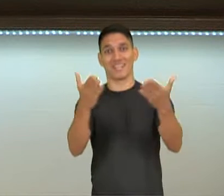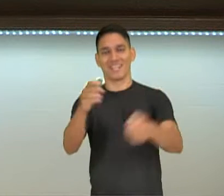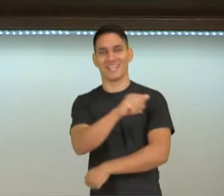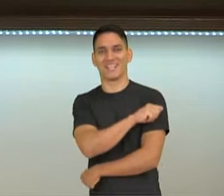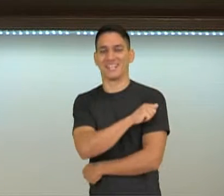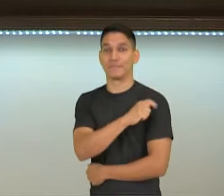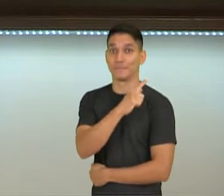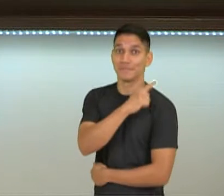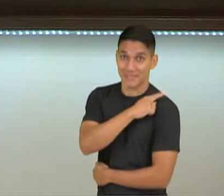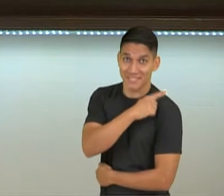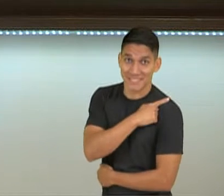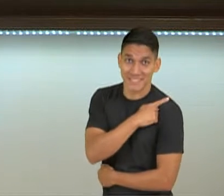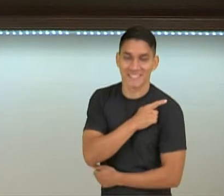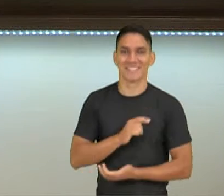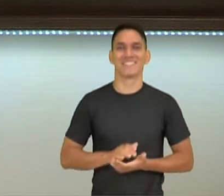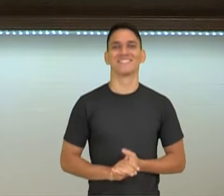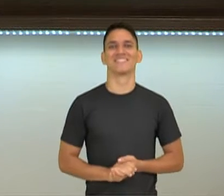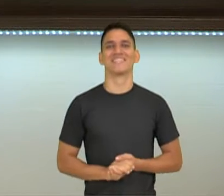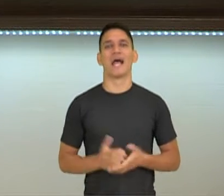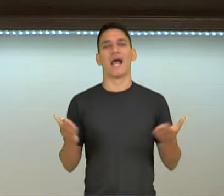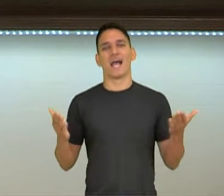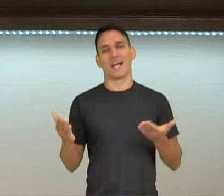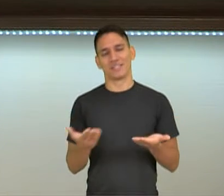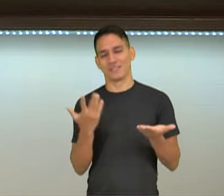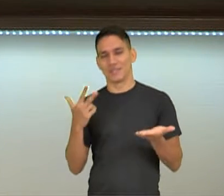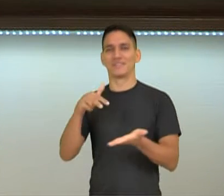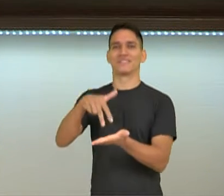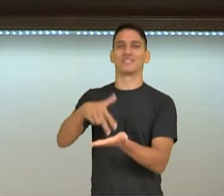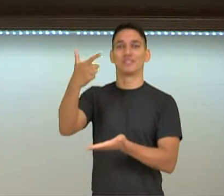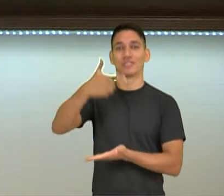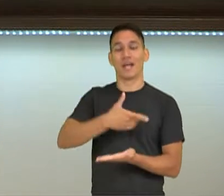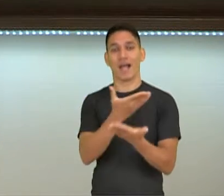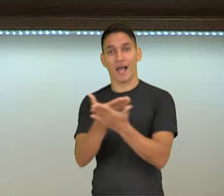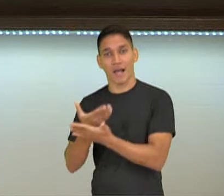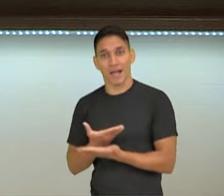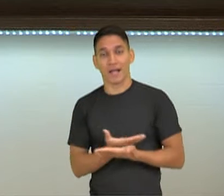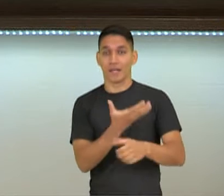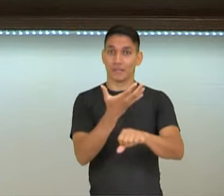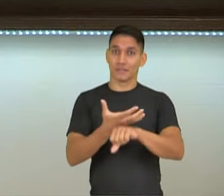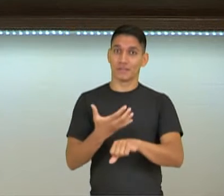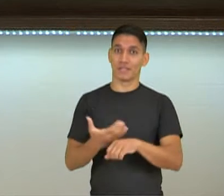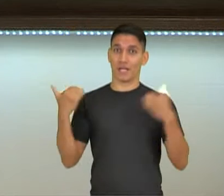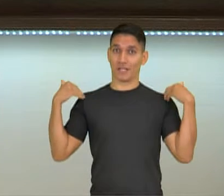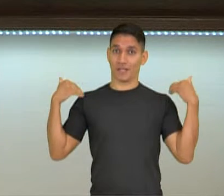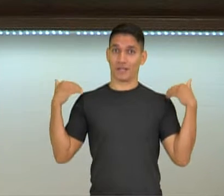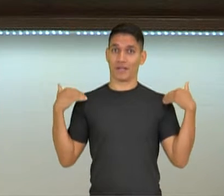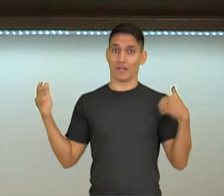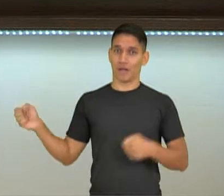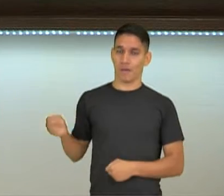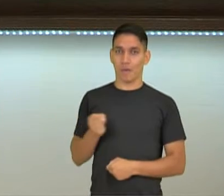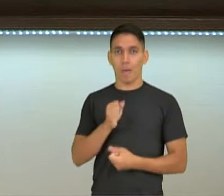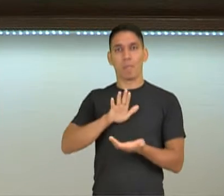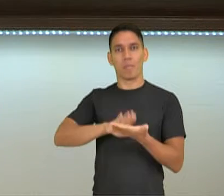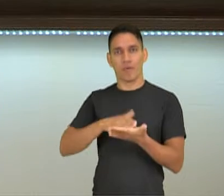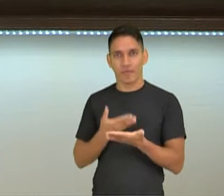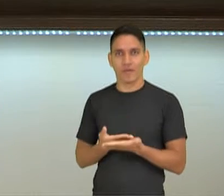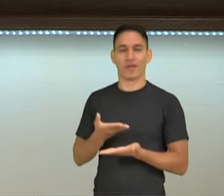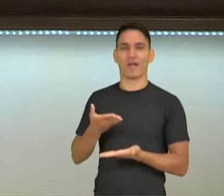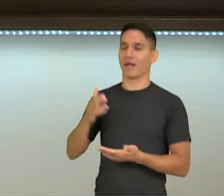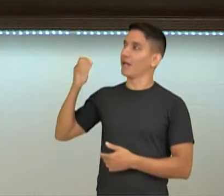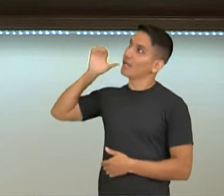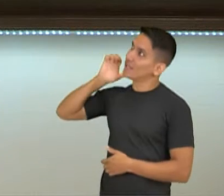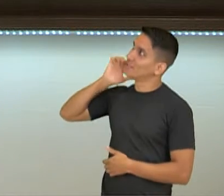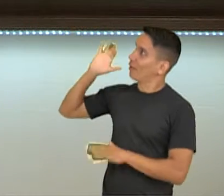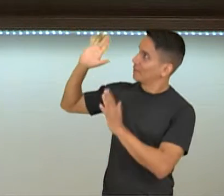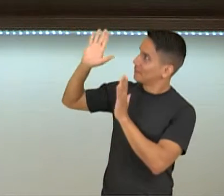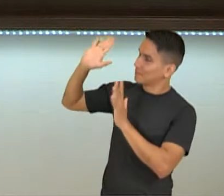estudantes da primeira série do ensino médio. Estamos aqui para mais uma aula de educação física comigo, professora Vanessa, e com o nosso